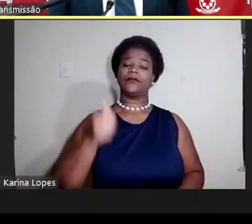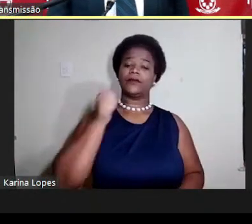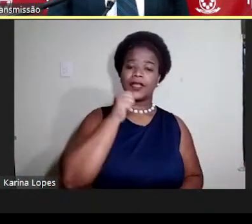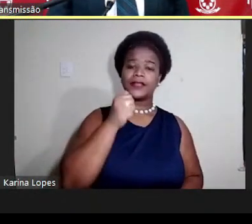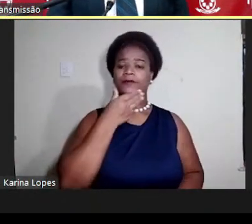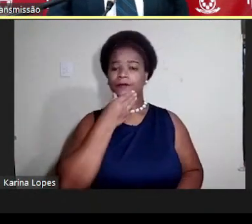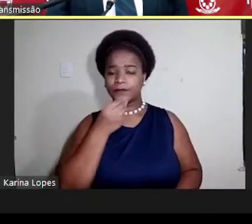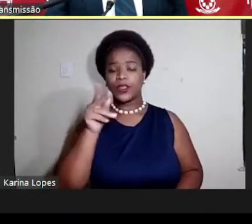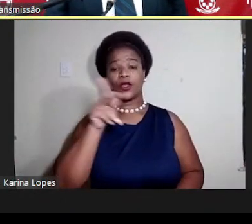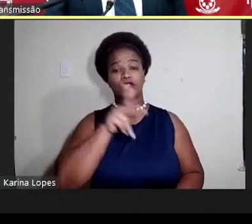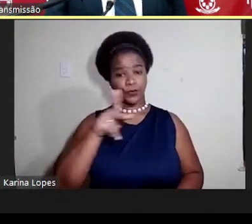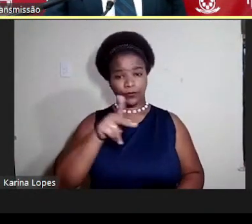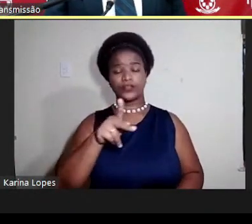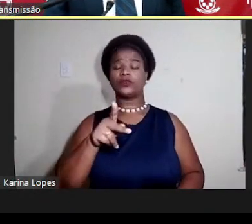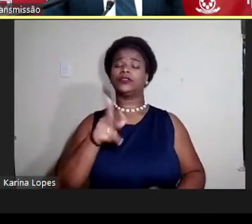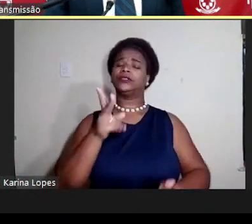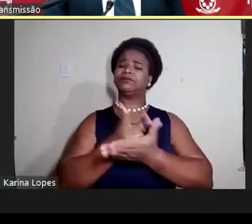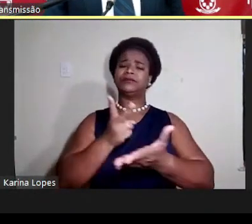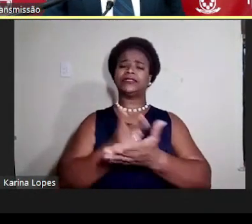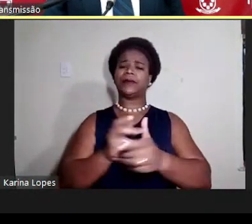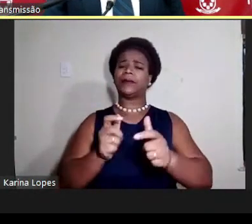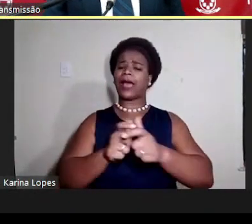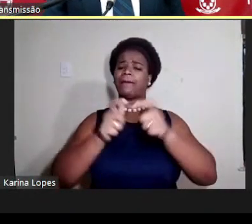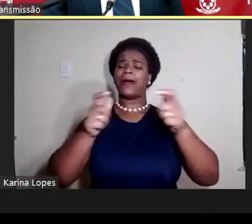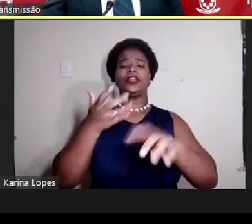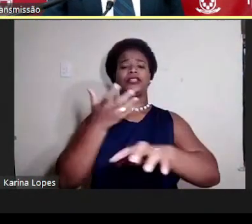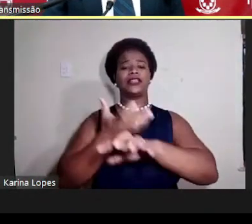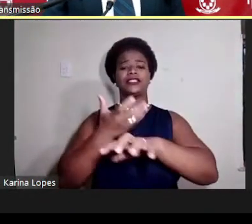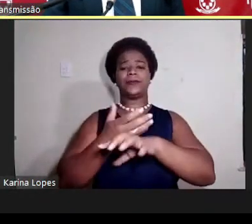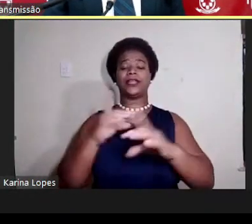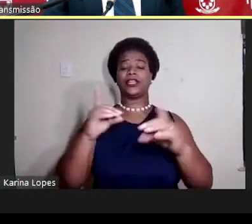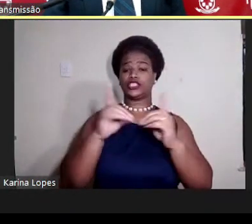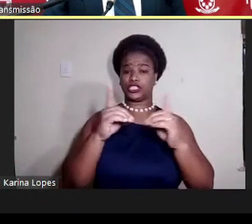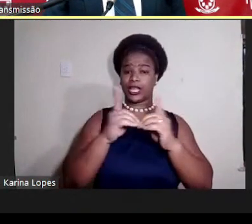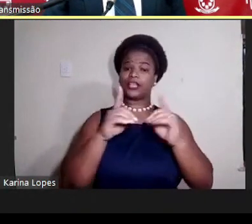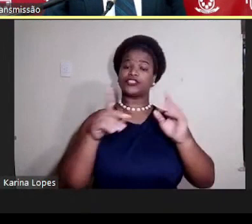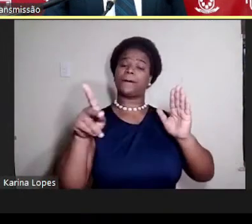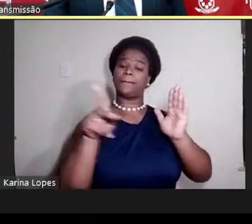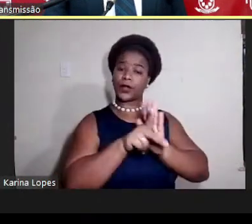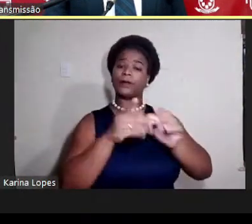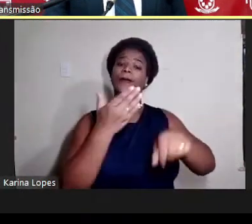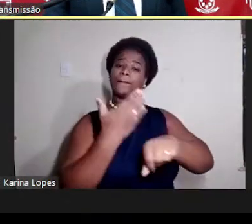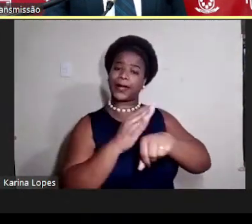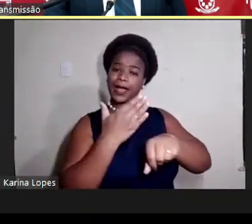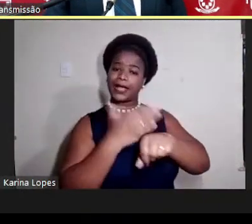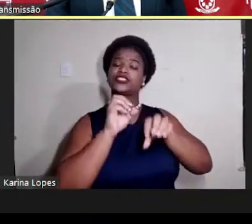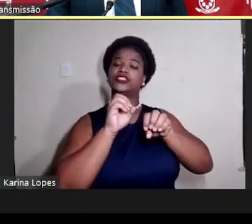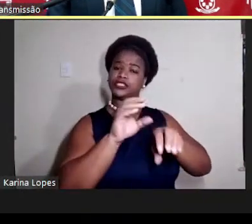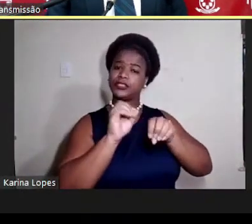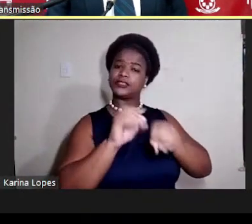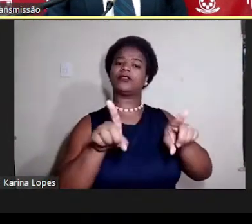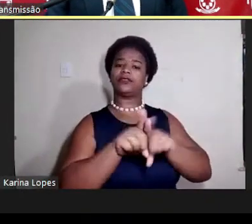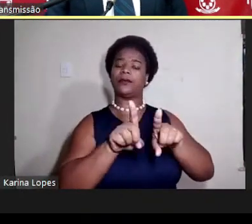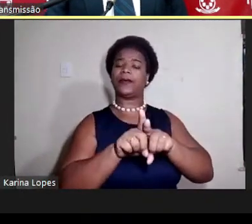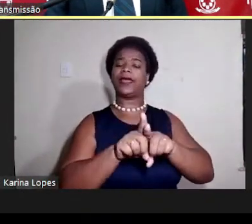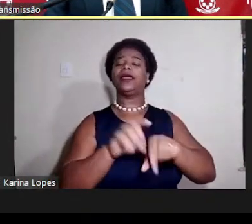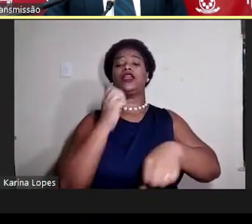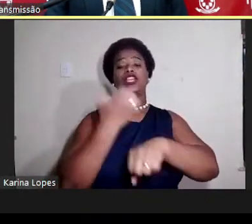quase a totalidade das disciplinas didáticas específicas e práticas de ensino com estágios